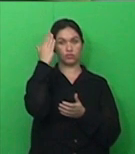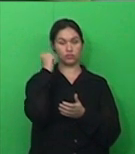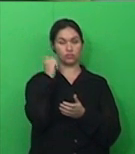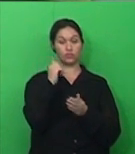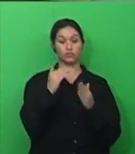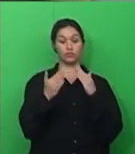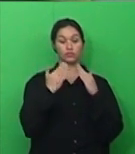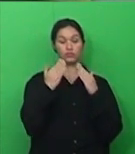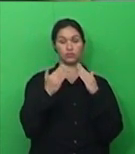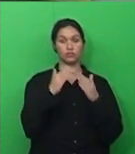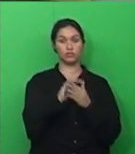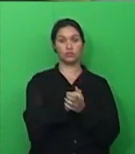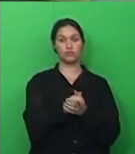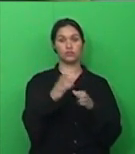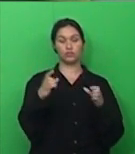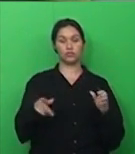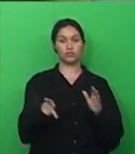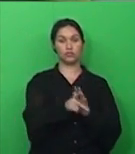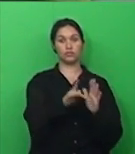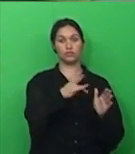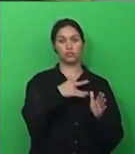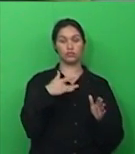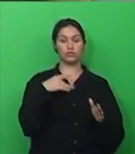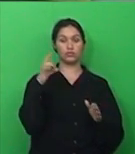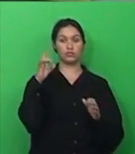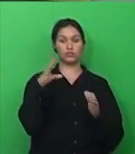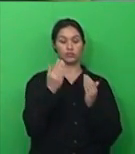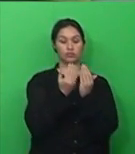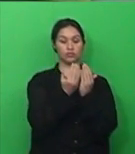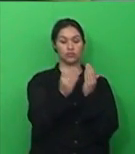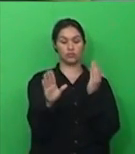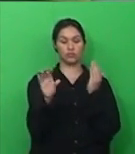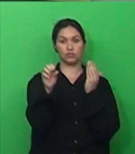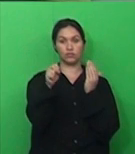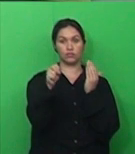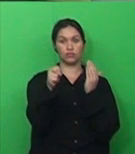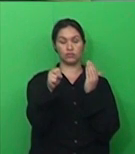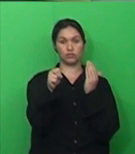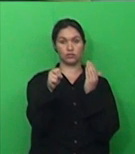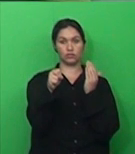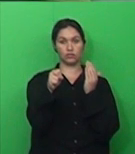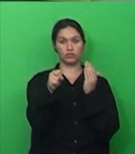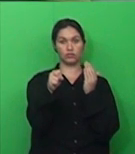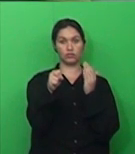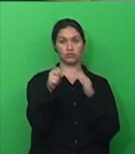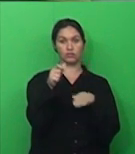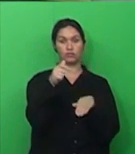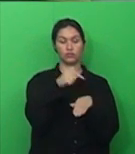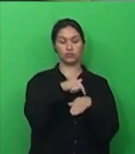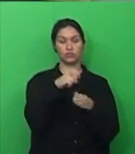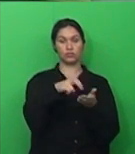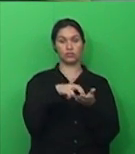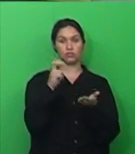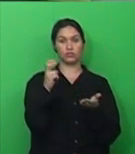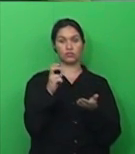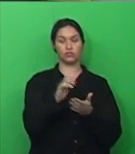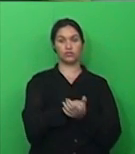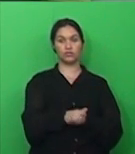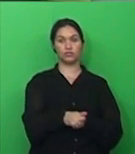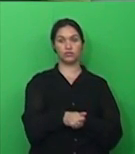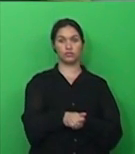que abrem somente a partir das 8 horas da manhã, pois as pessoas contribuindo às 4 horas da manhã para pegar senha de